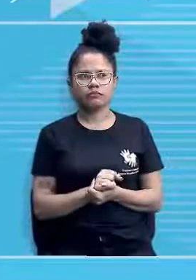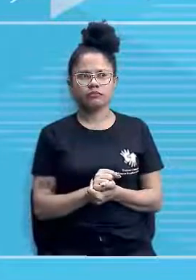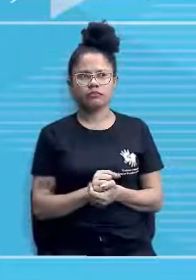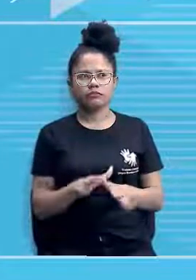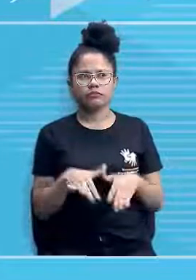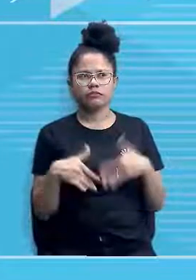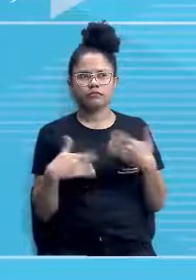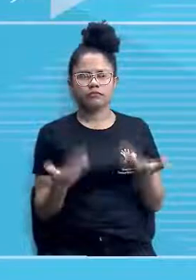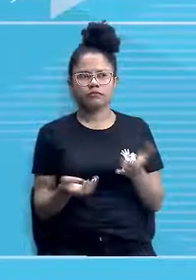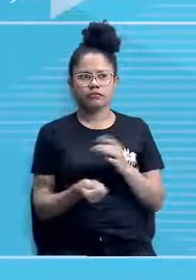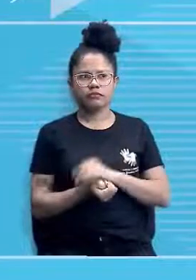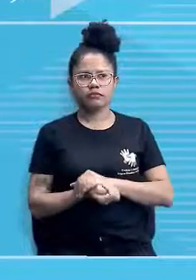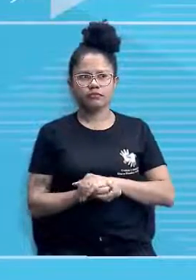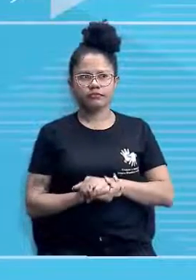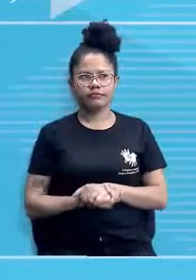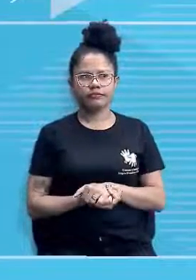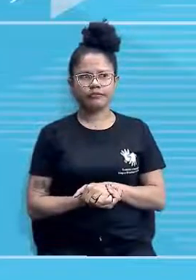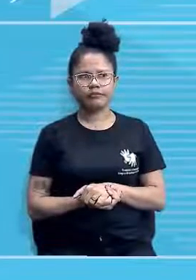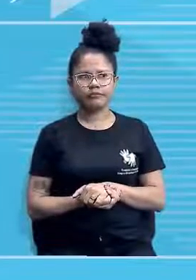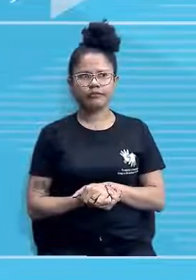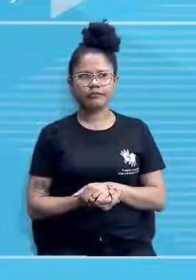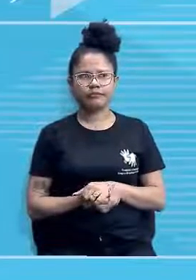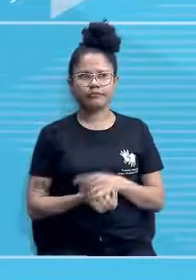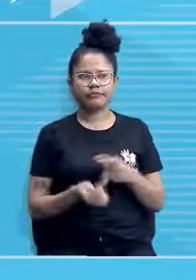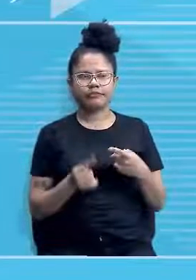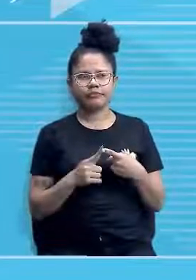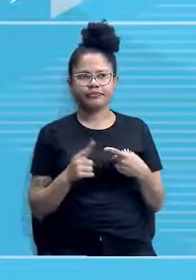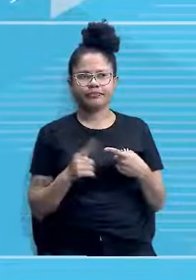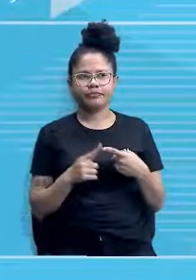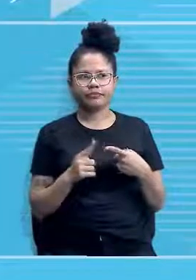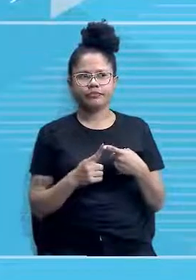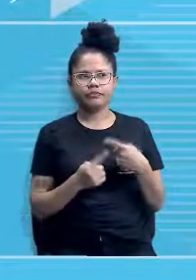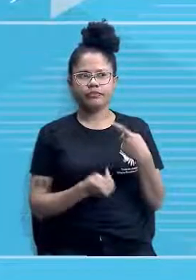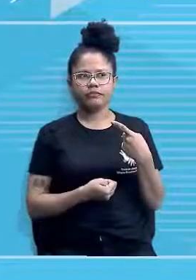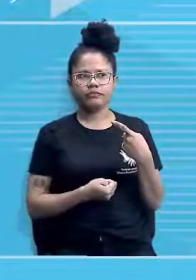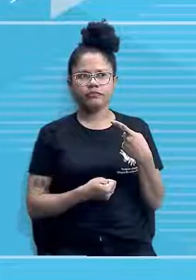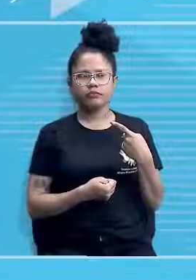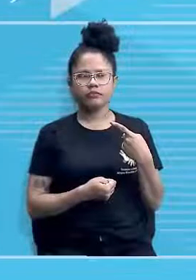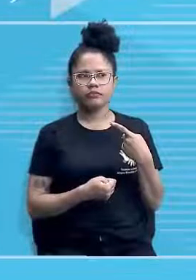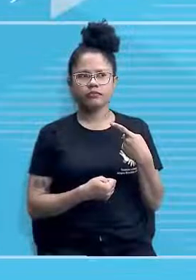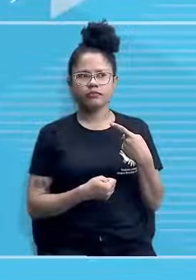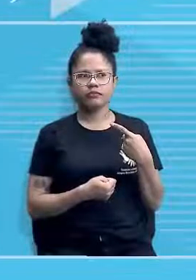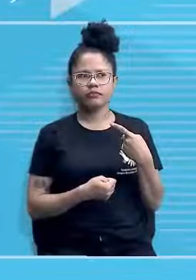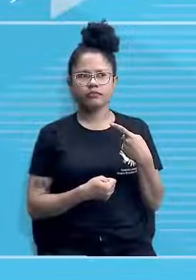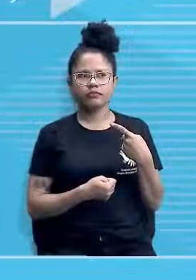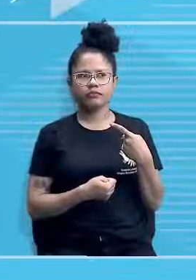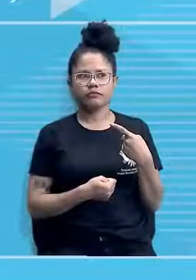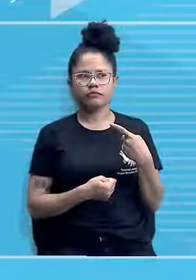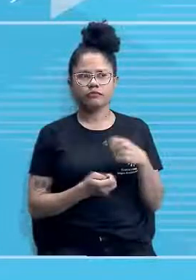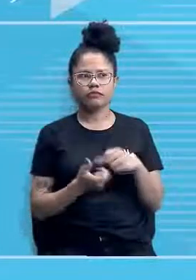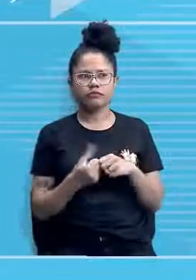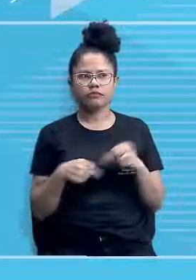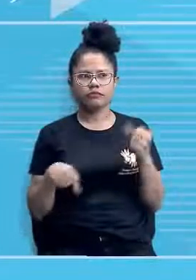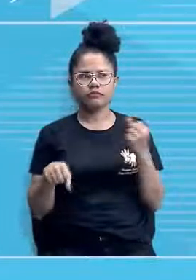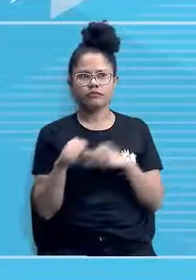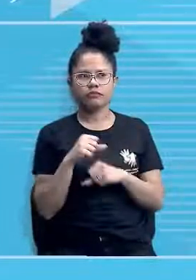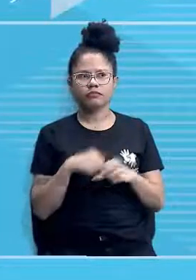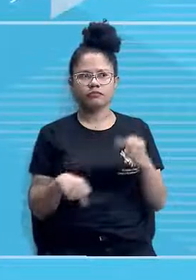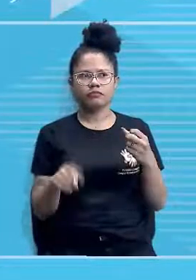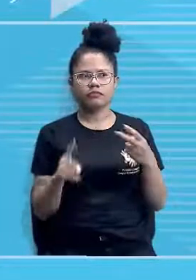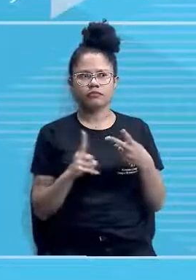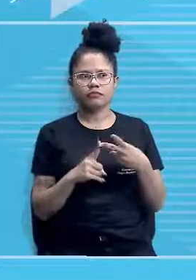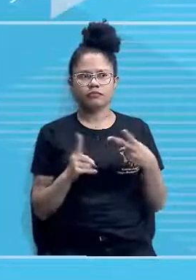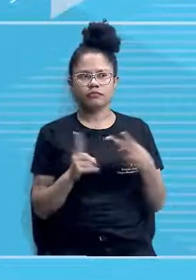os principais propriedades composta organição ponto de fusão vamos grifar novamente aqui ó ponto de